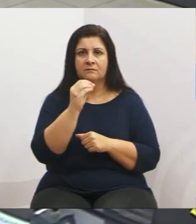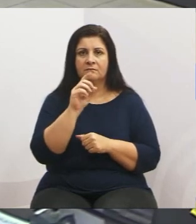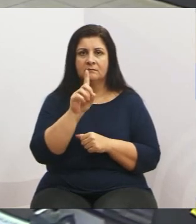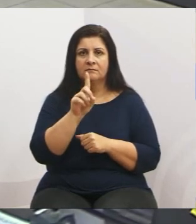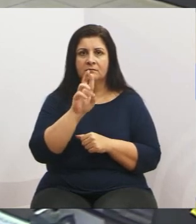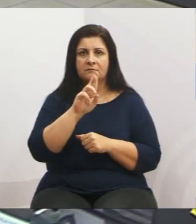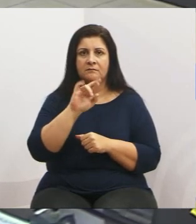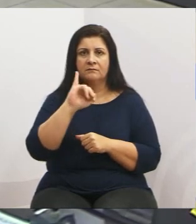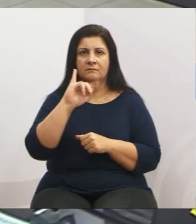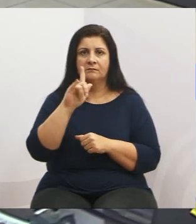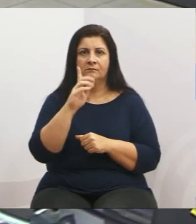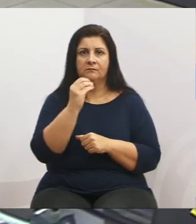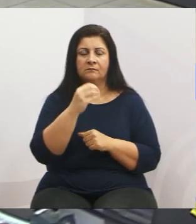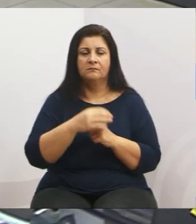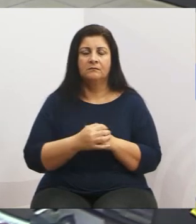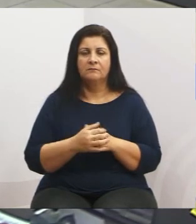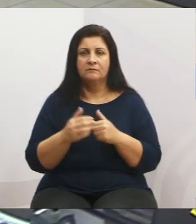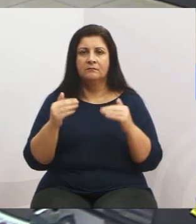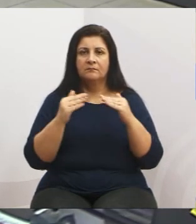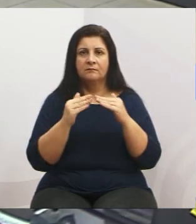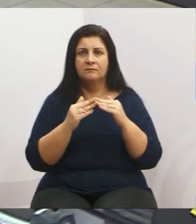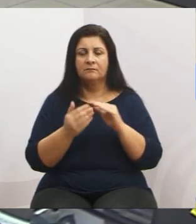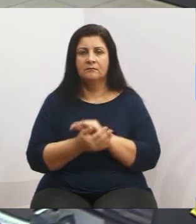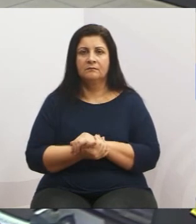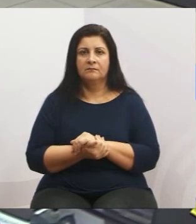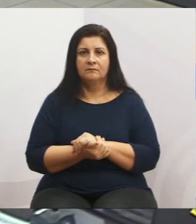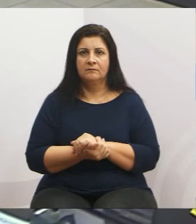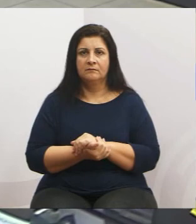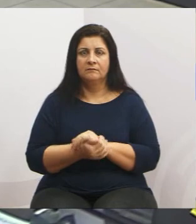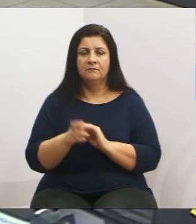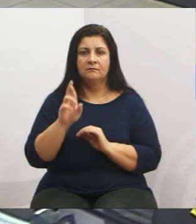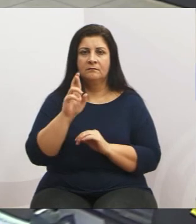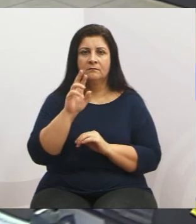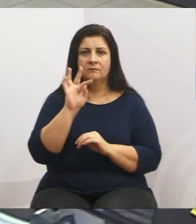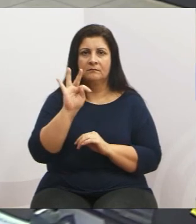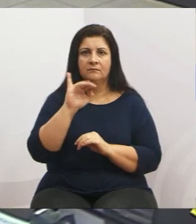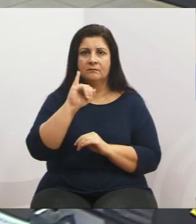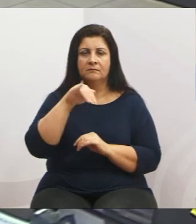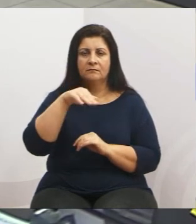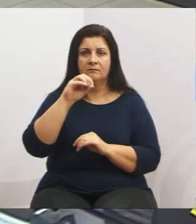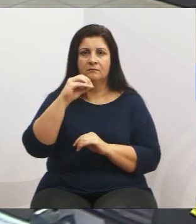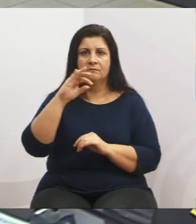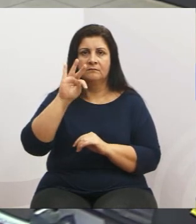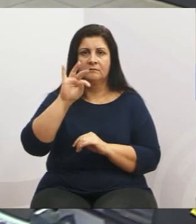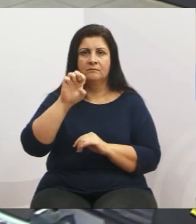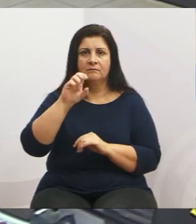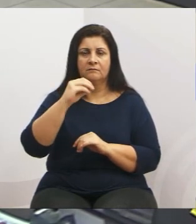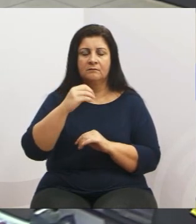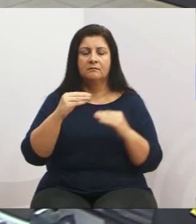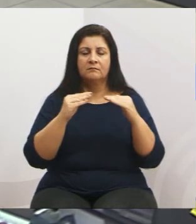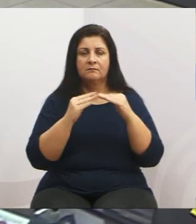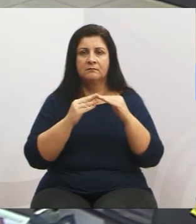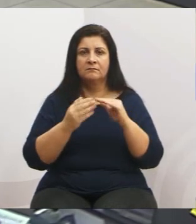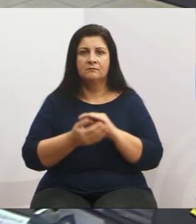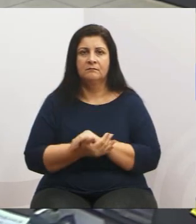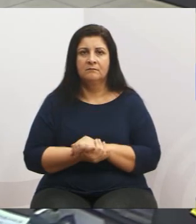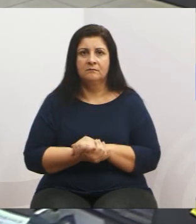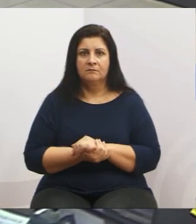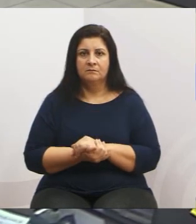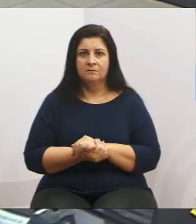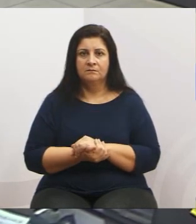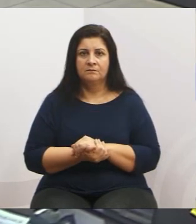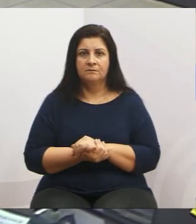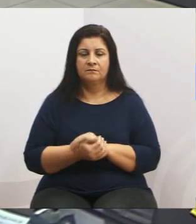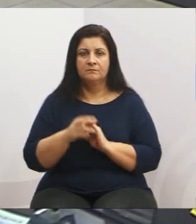Salomão? Favorável. Como vota o vereador Rogério Timóteo? Favorável. Como vota o